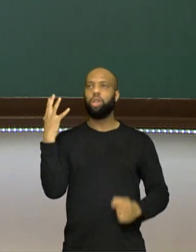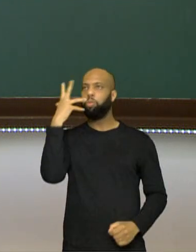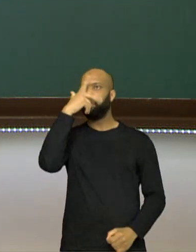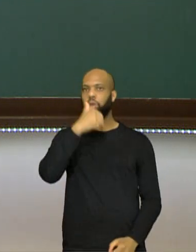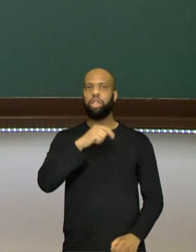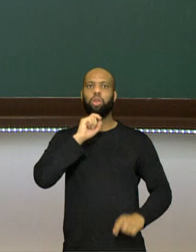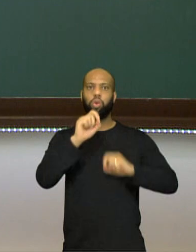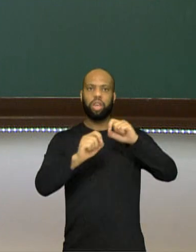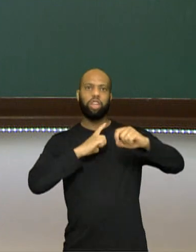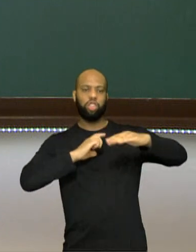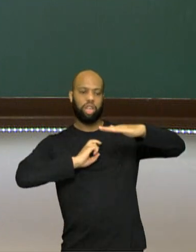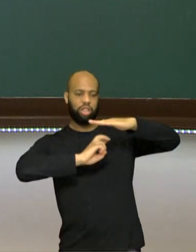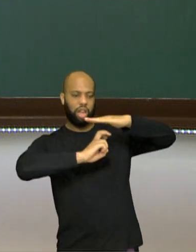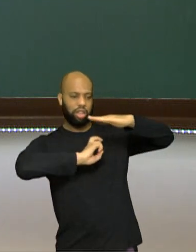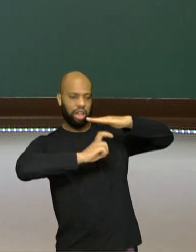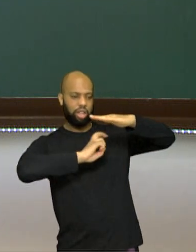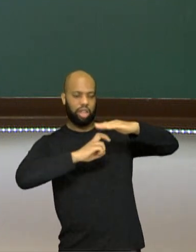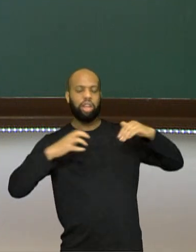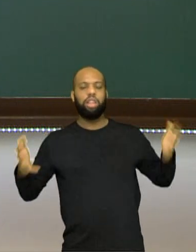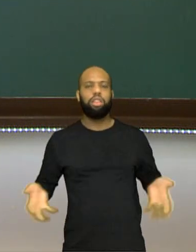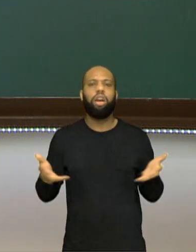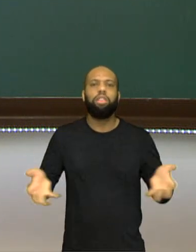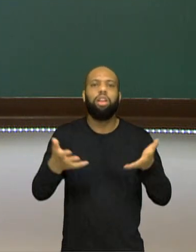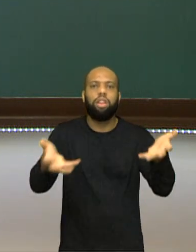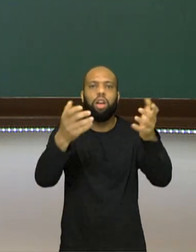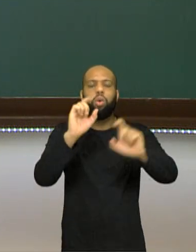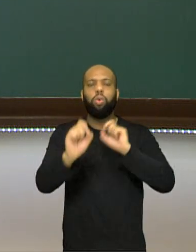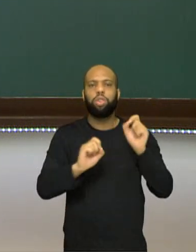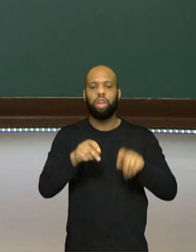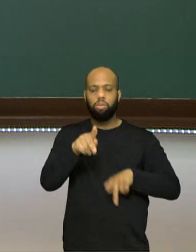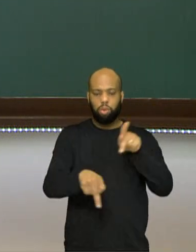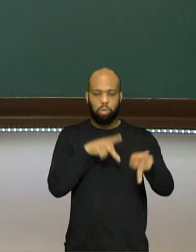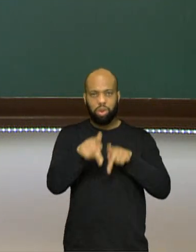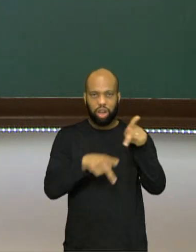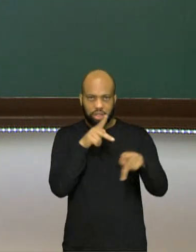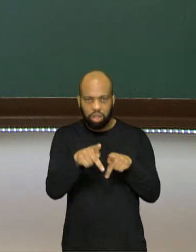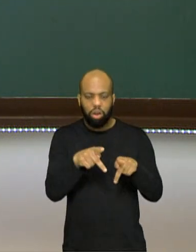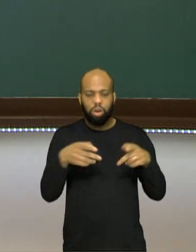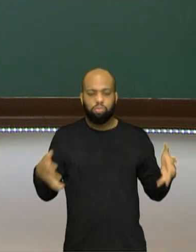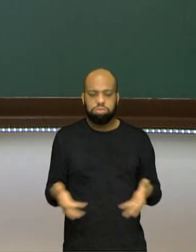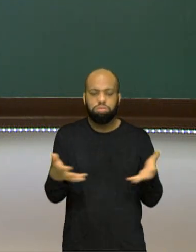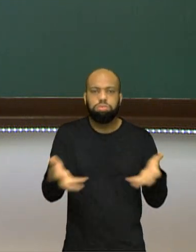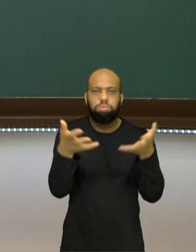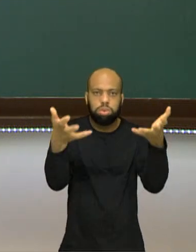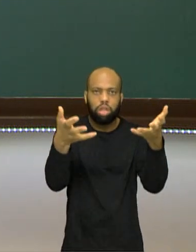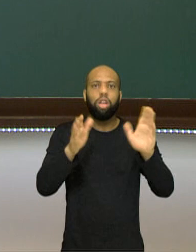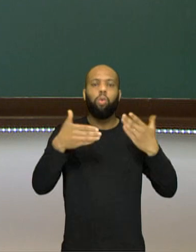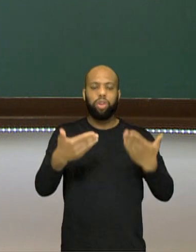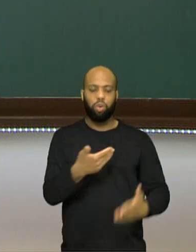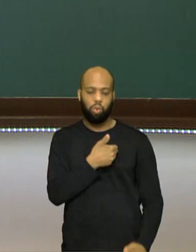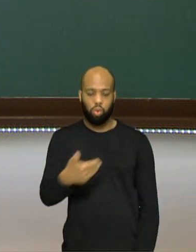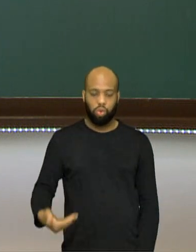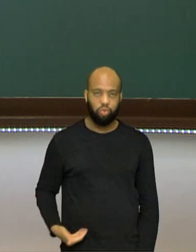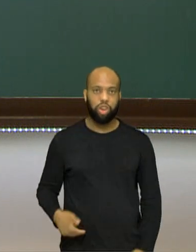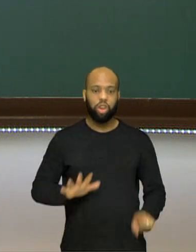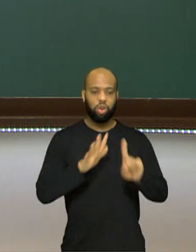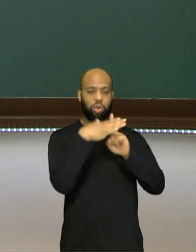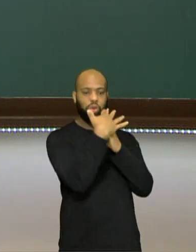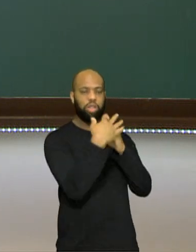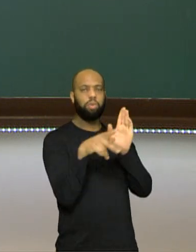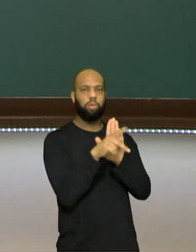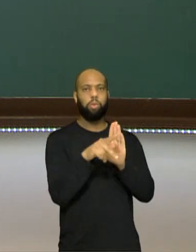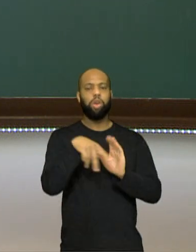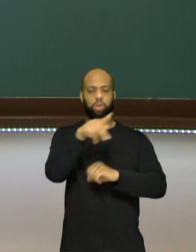estações de metrô para tentar motivar a população, algo que o governo socialista no